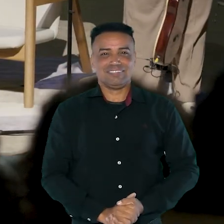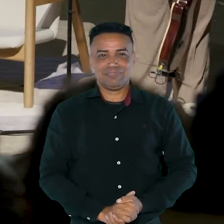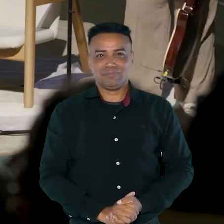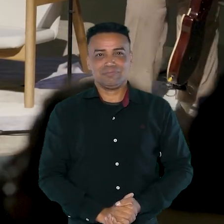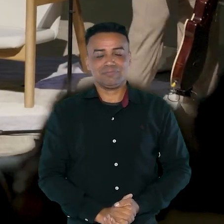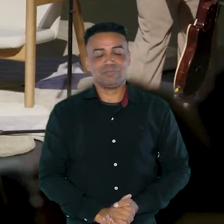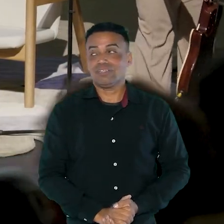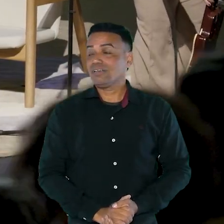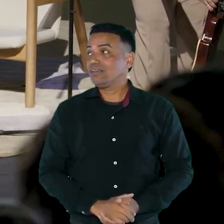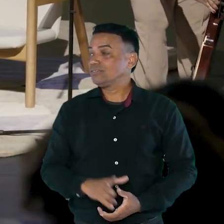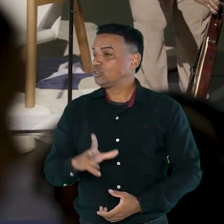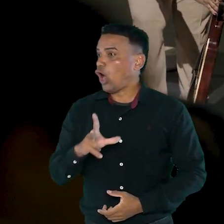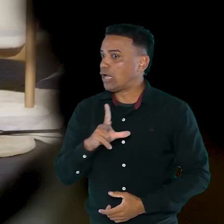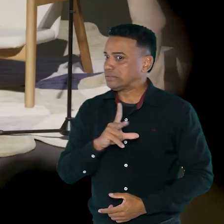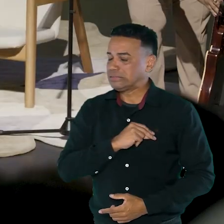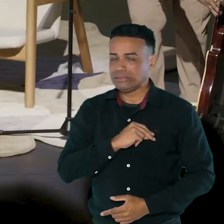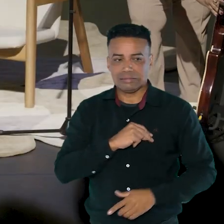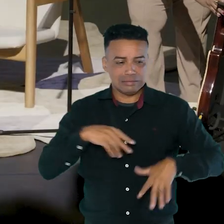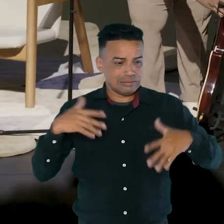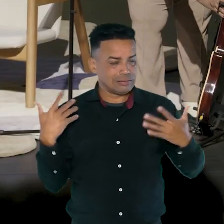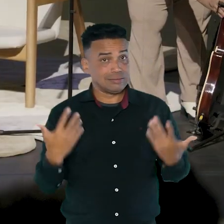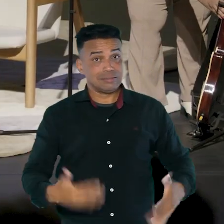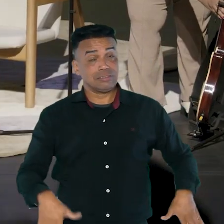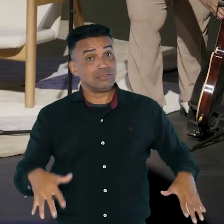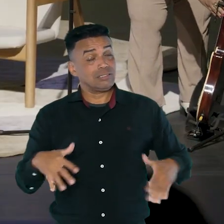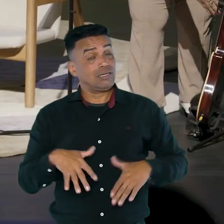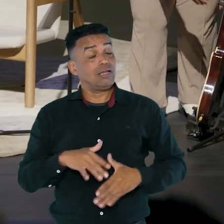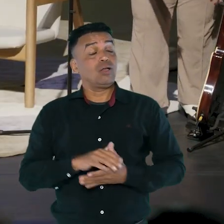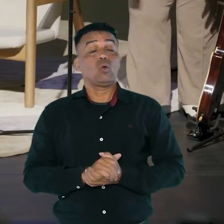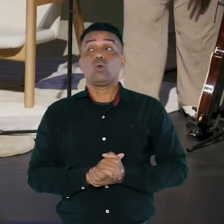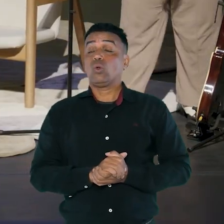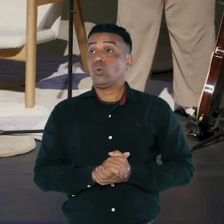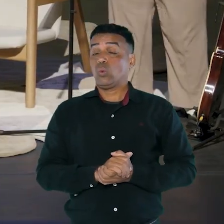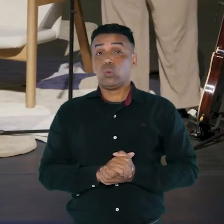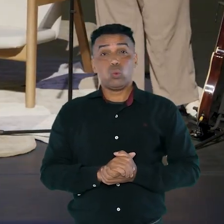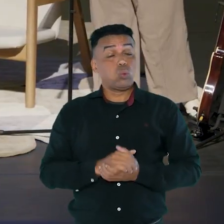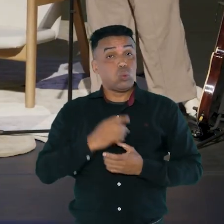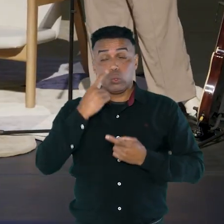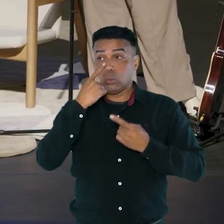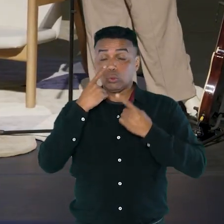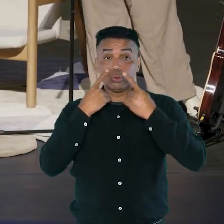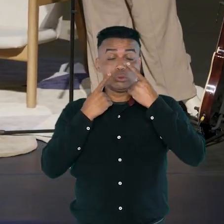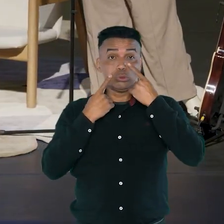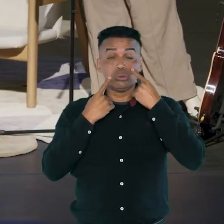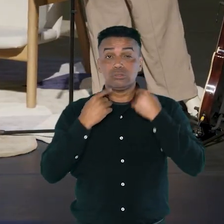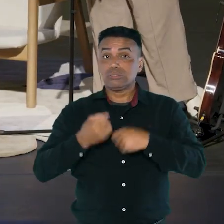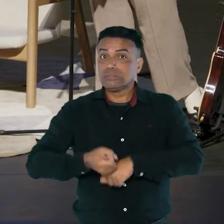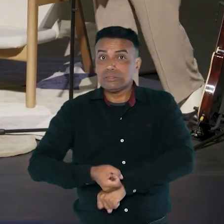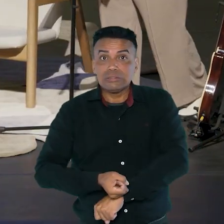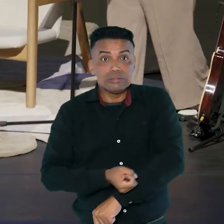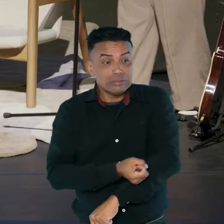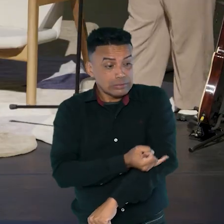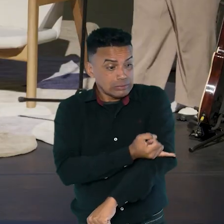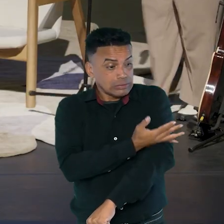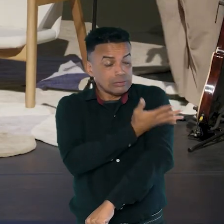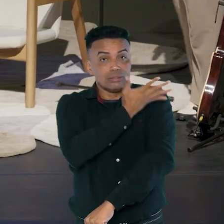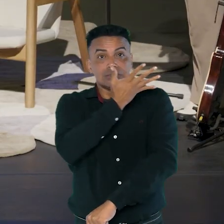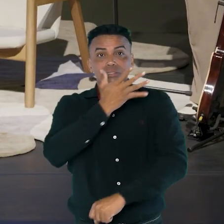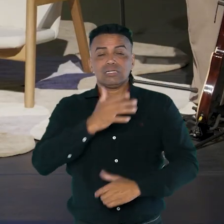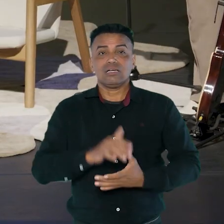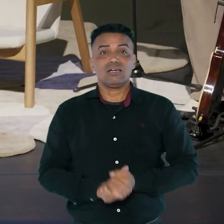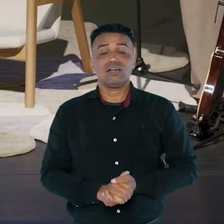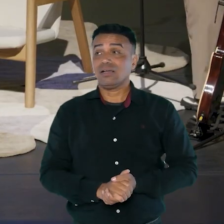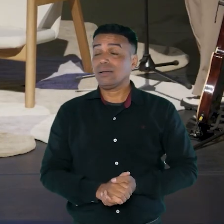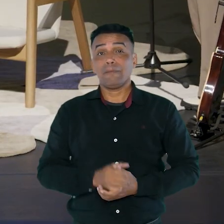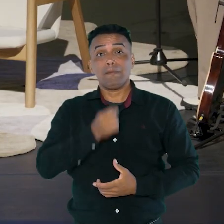Sérgio se senta. Sem condição nenhuma. Semaiá também volta ao seu lugar. Eu estou chorando real. Ellen coloca o violão no suporte. Porra,